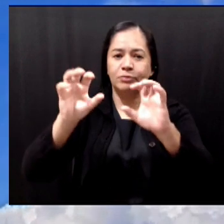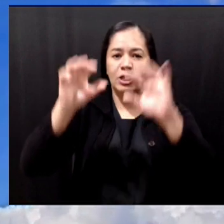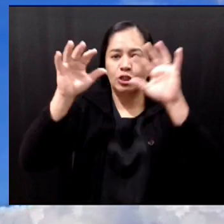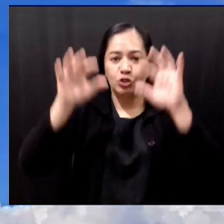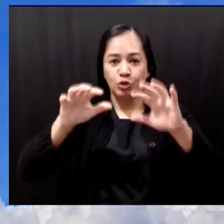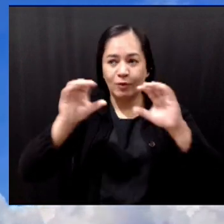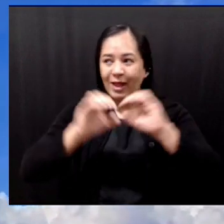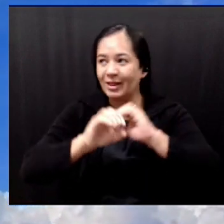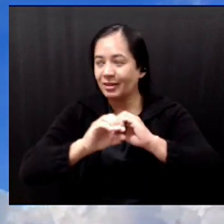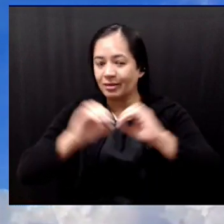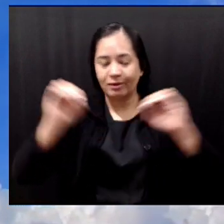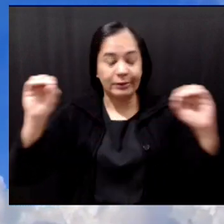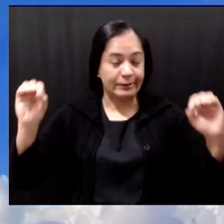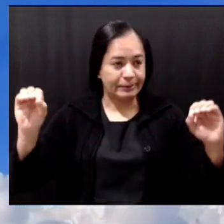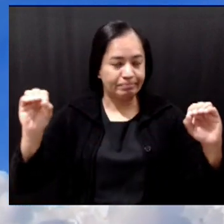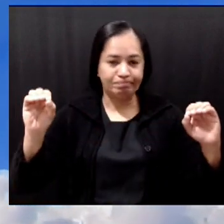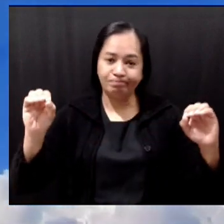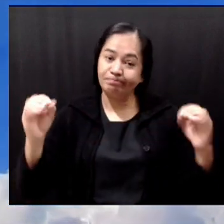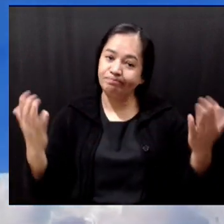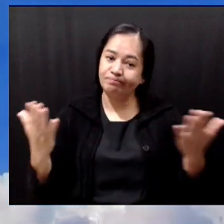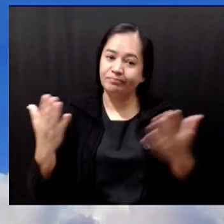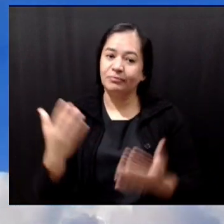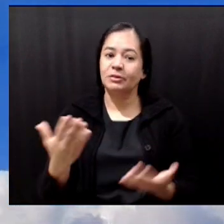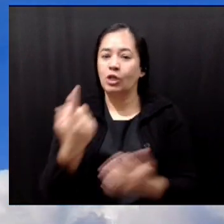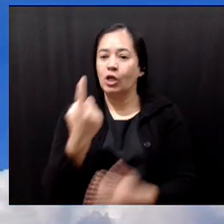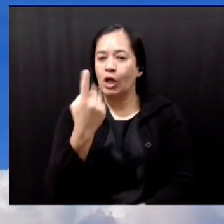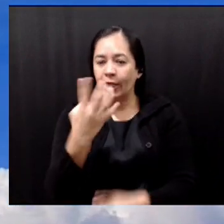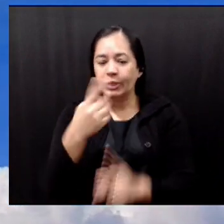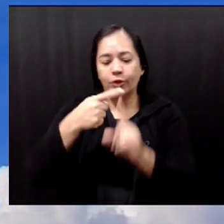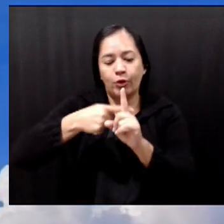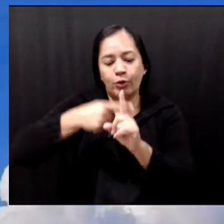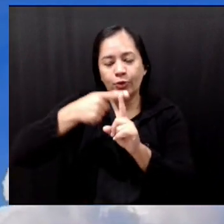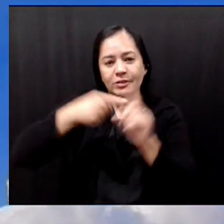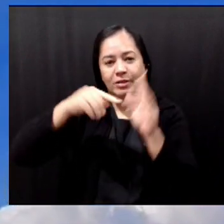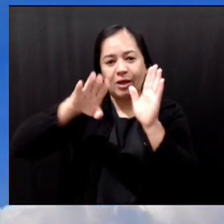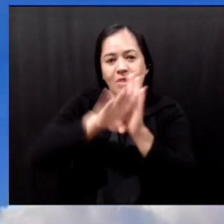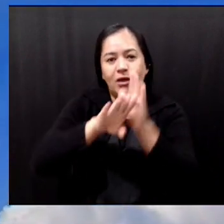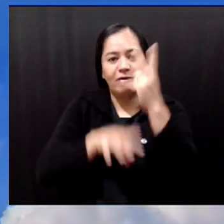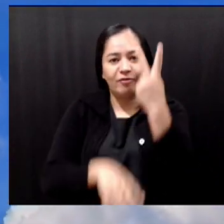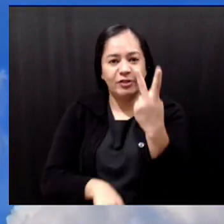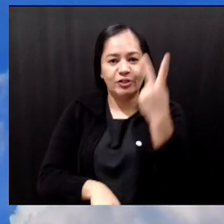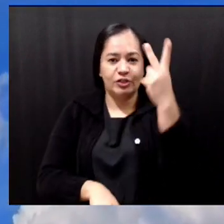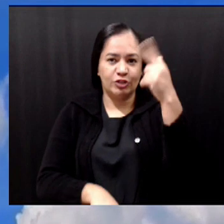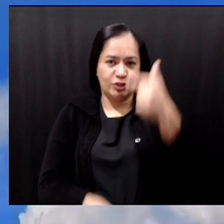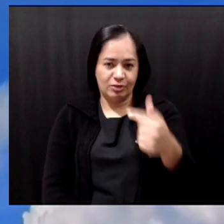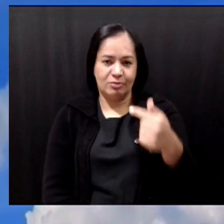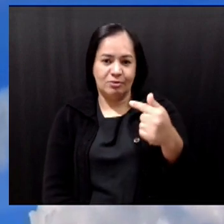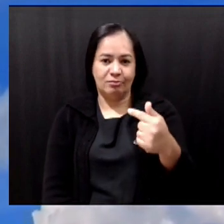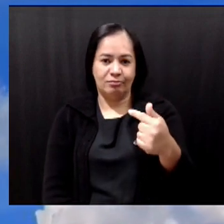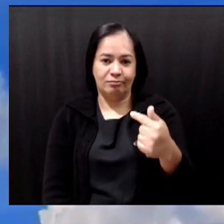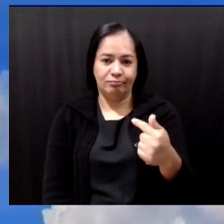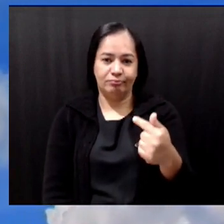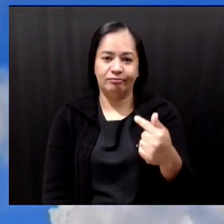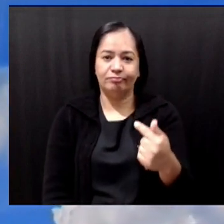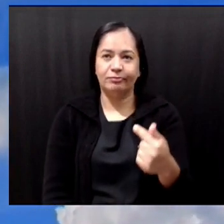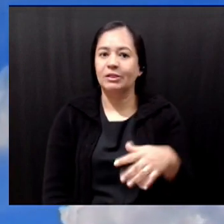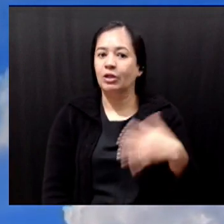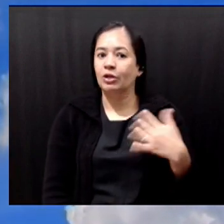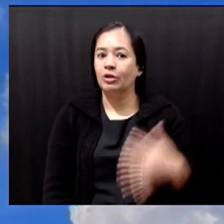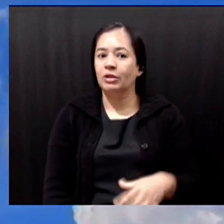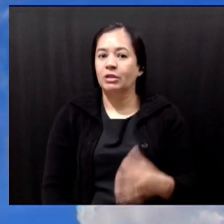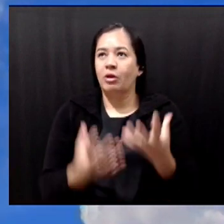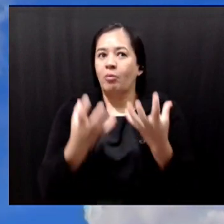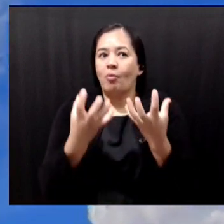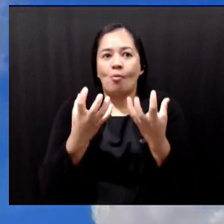Então, mínima foi de 14, máxima 27, e muito seco, né, nosso clima. Não esquece da